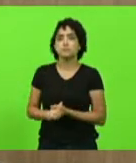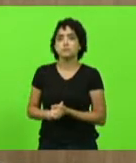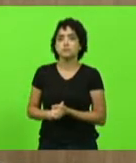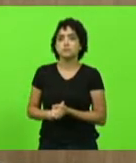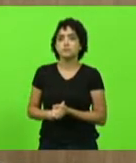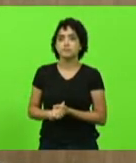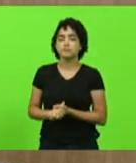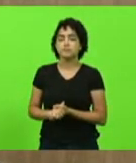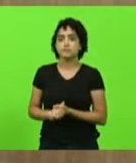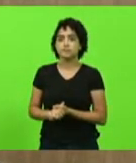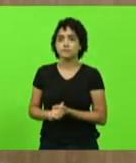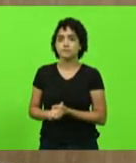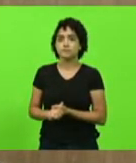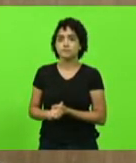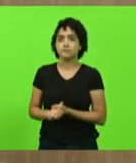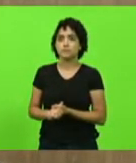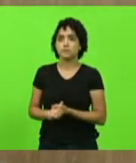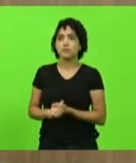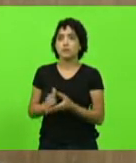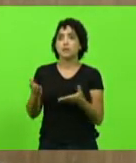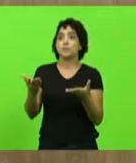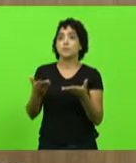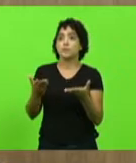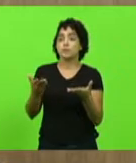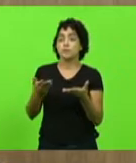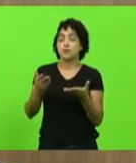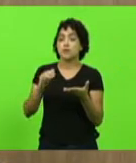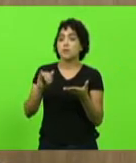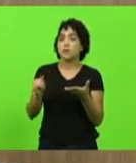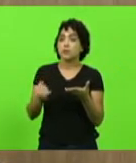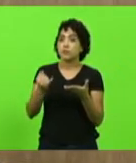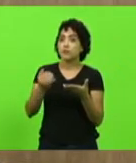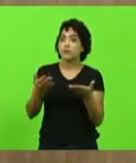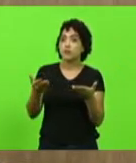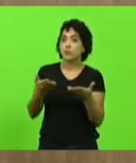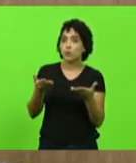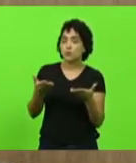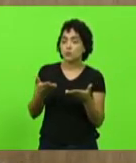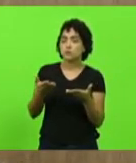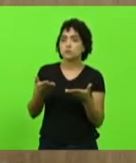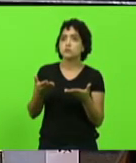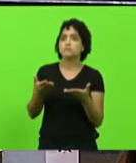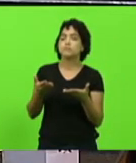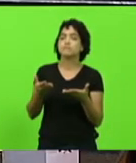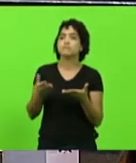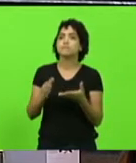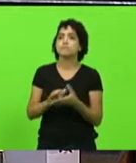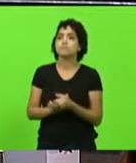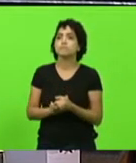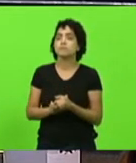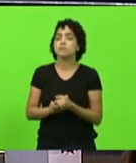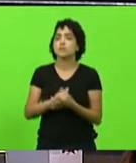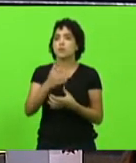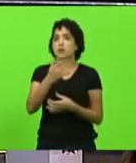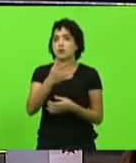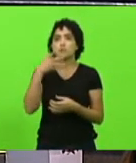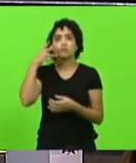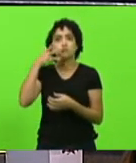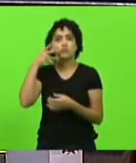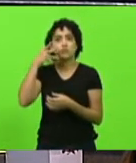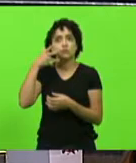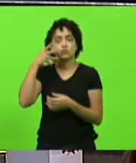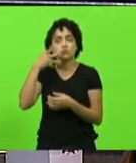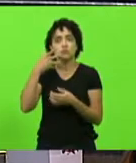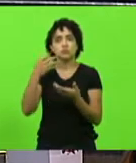Gerri. Primeiro, quero aproveitar essa oportunidade, pegando a manifestação do deputado Gerri com